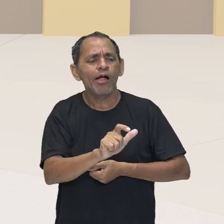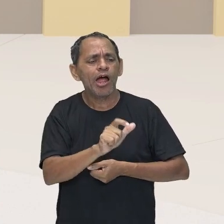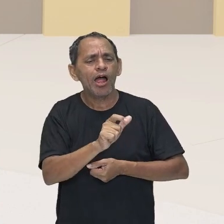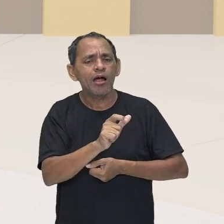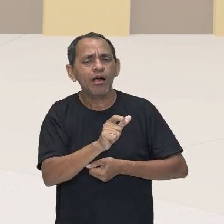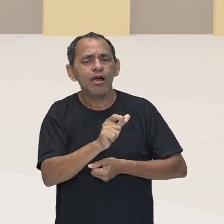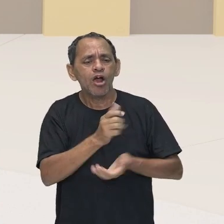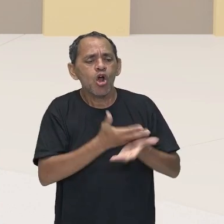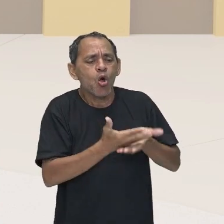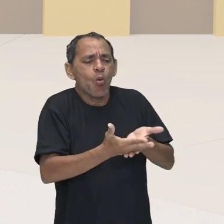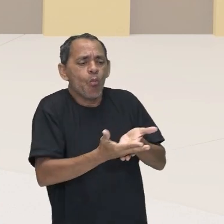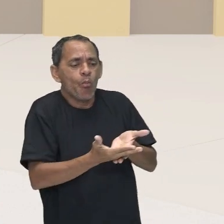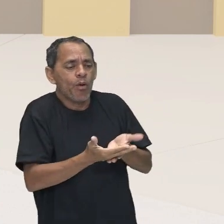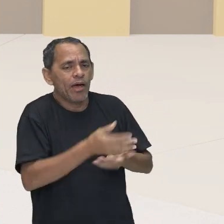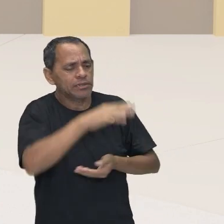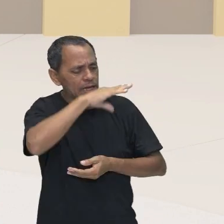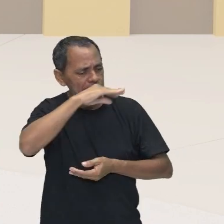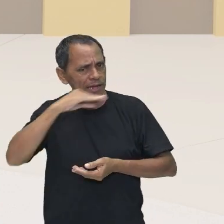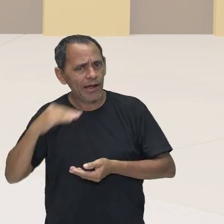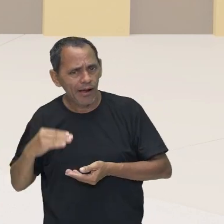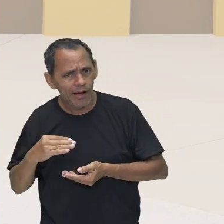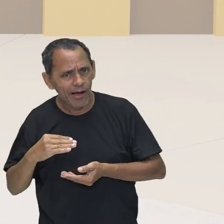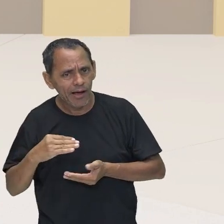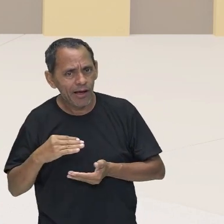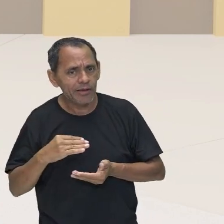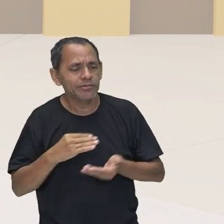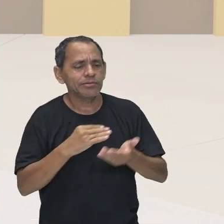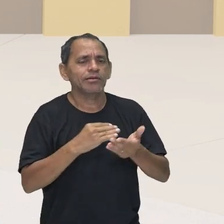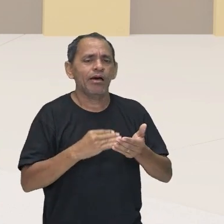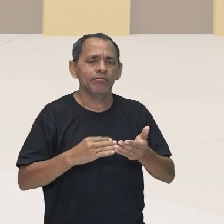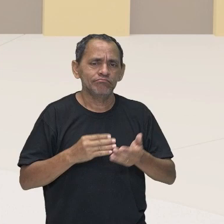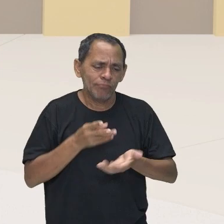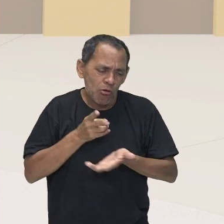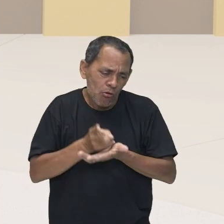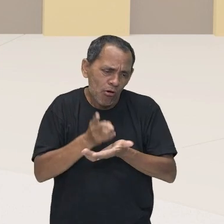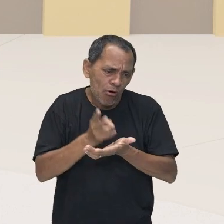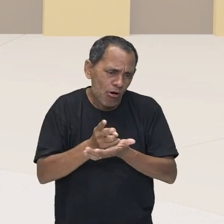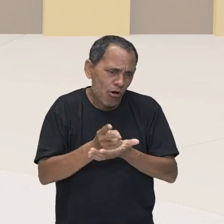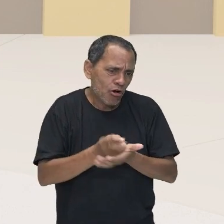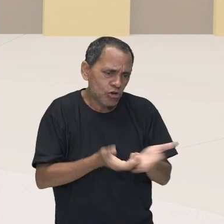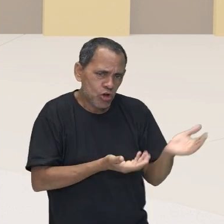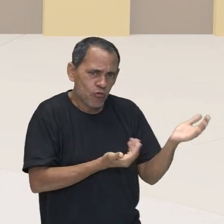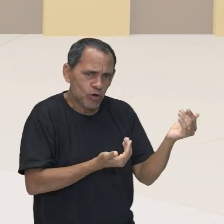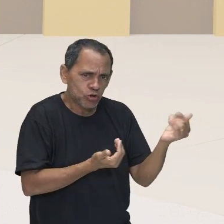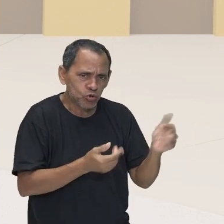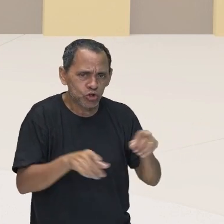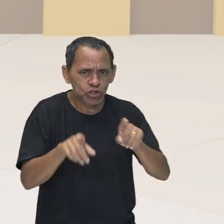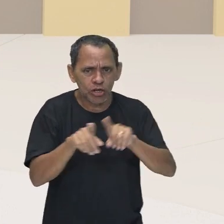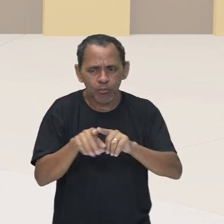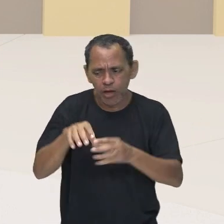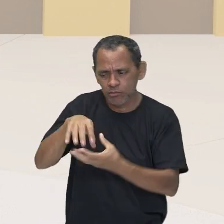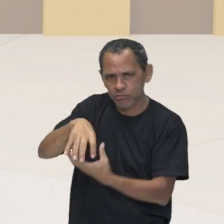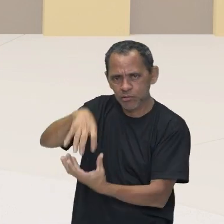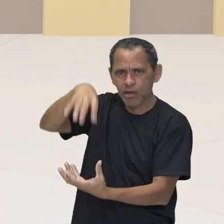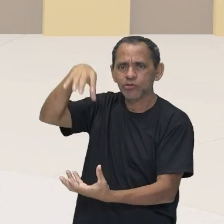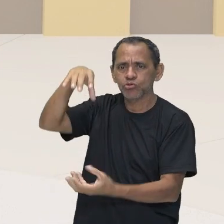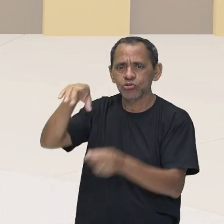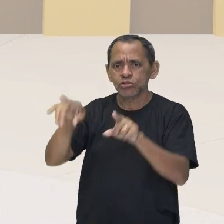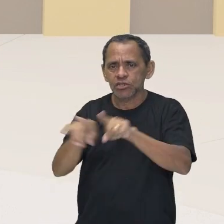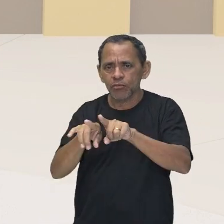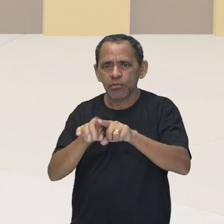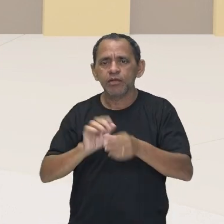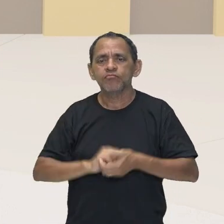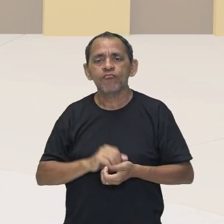desde a sua infância e se estende até a juventude. Além disso, esses valores, eles ajudam a